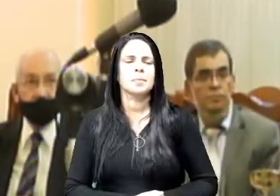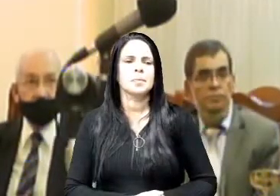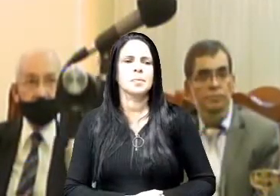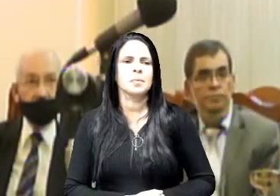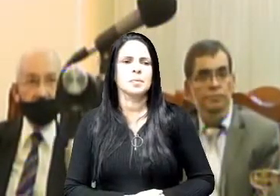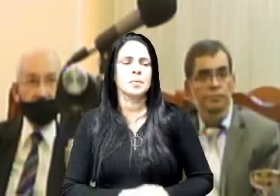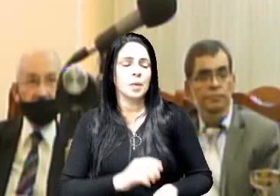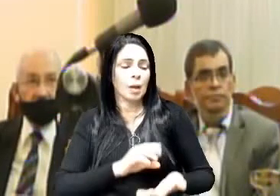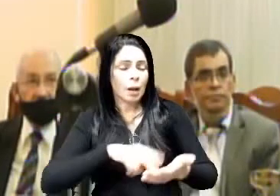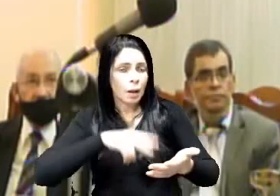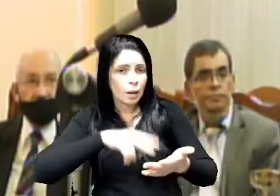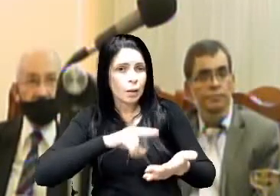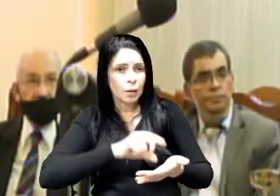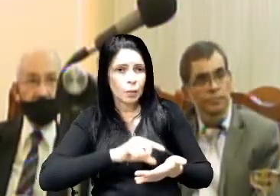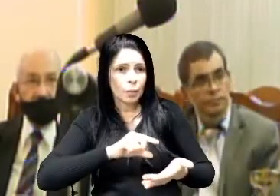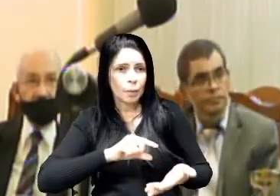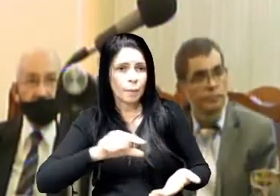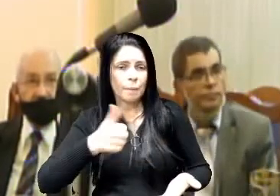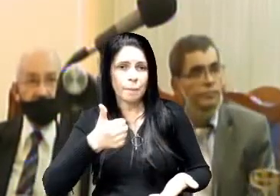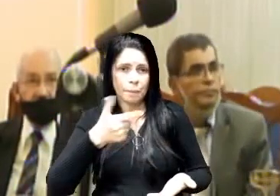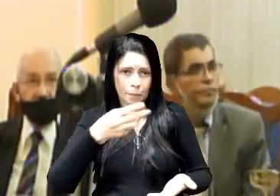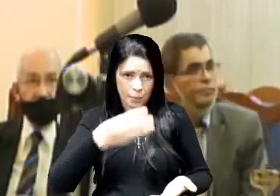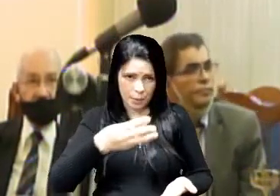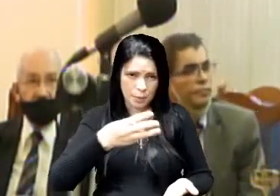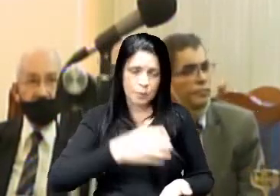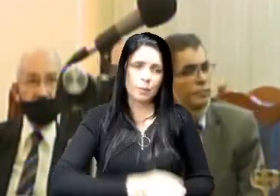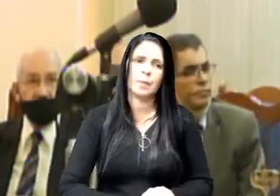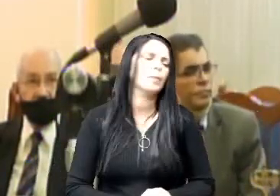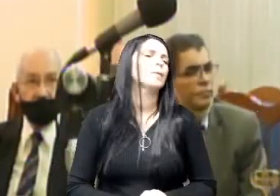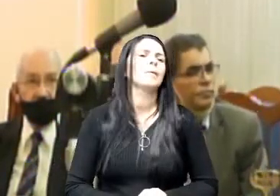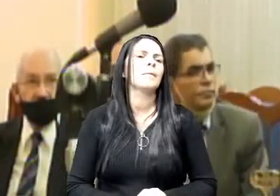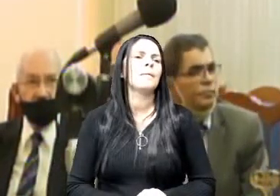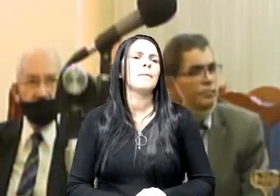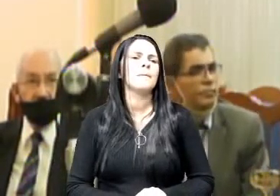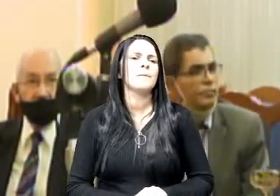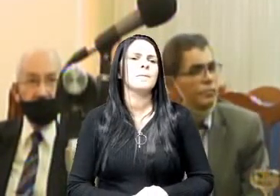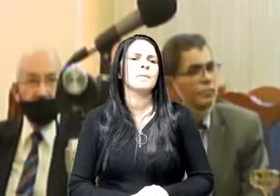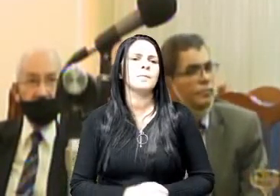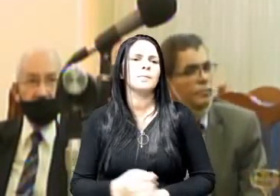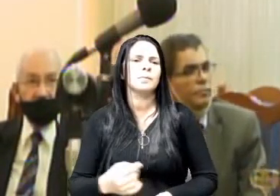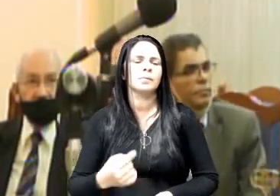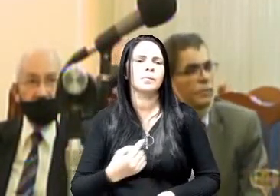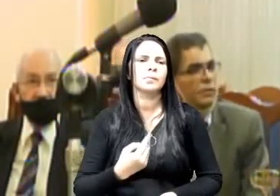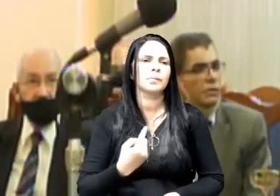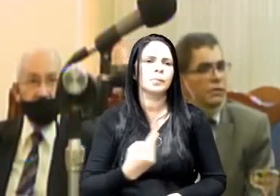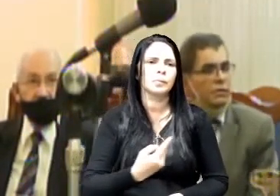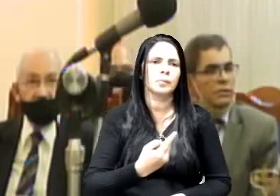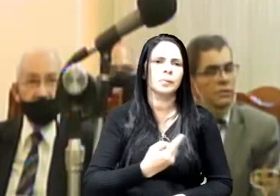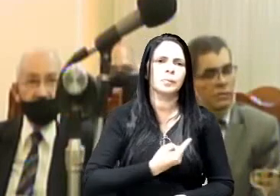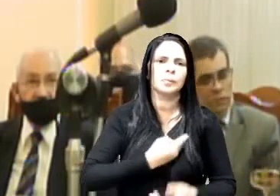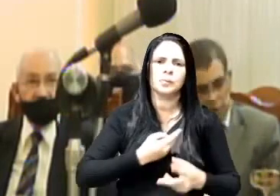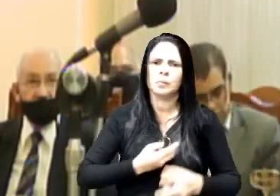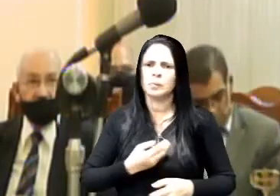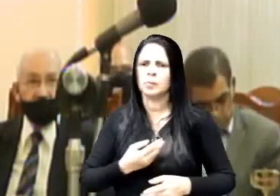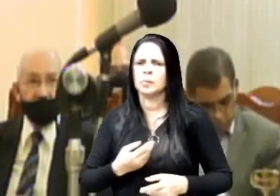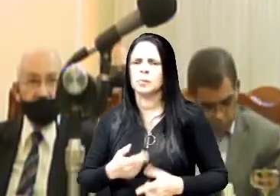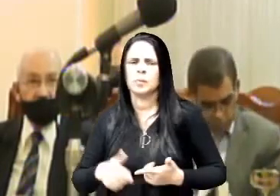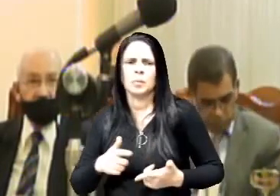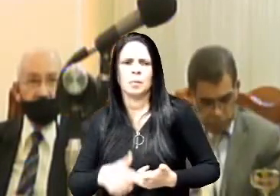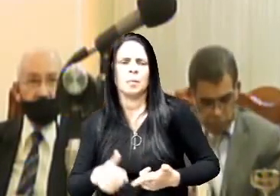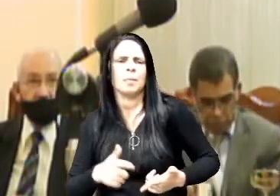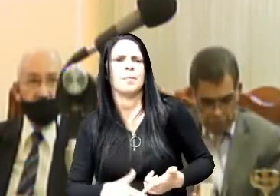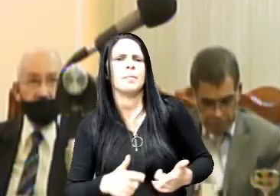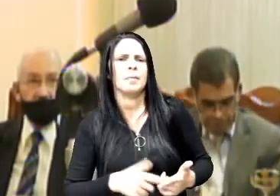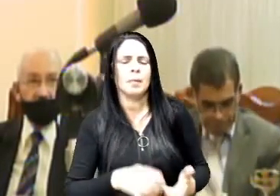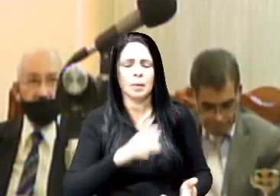De maneira que as minhas prisões em Cristo foram